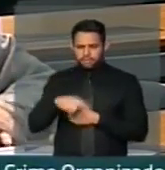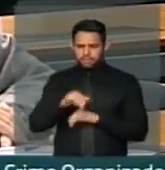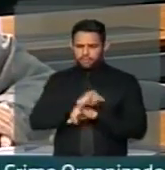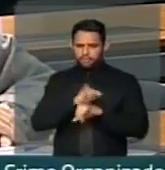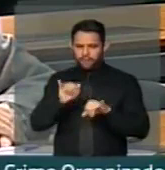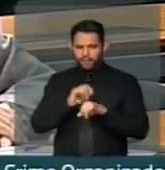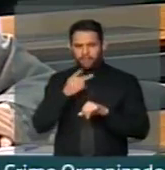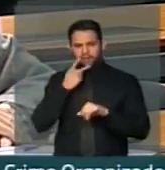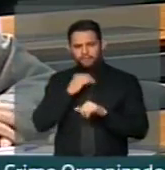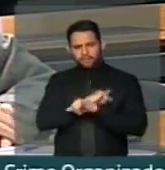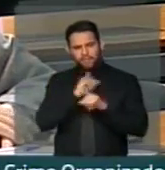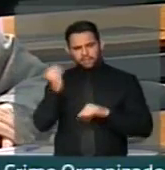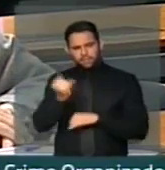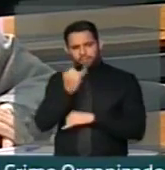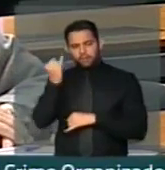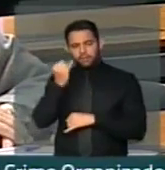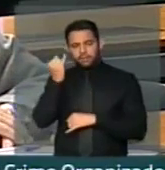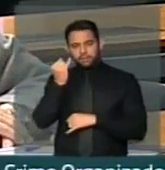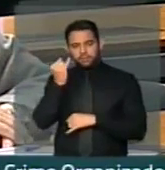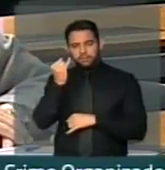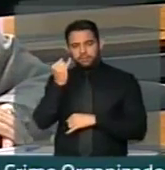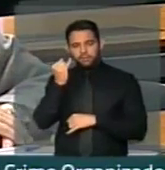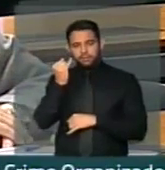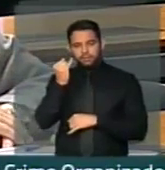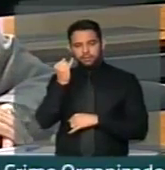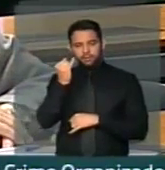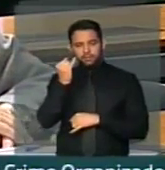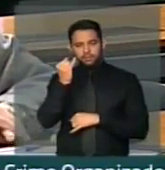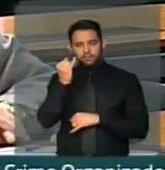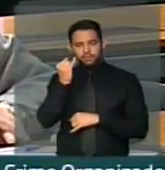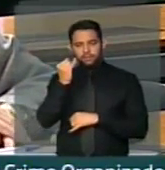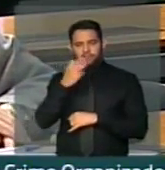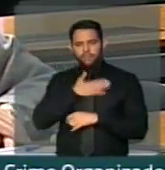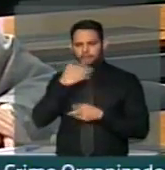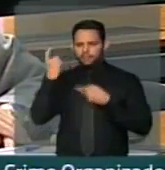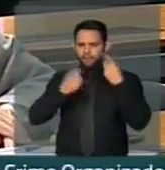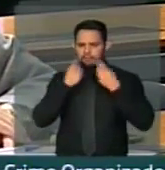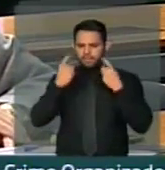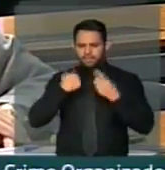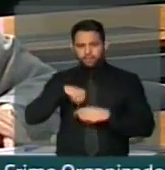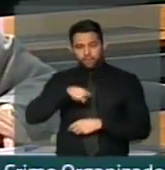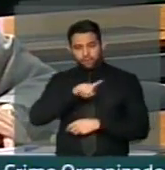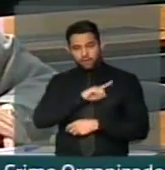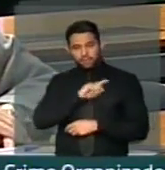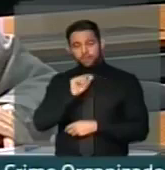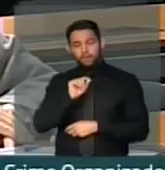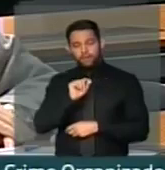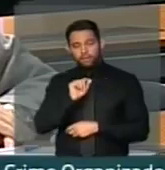informações foram importantes eh a preocupação Nossa